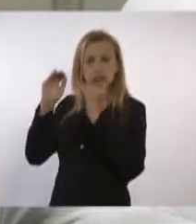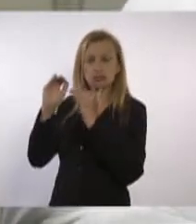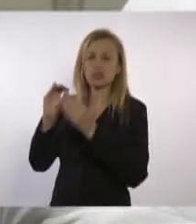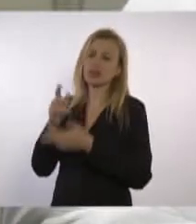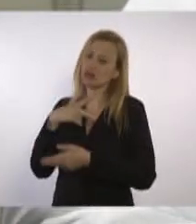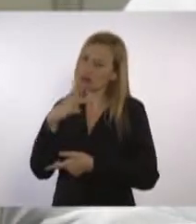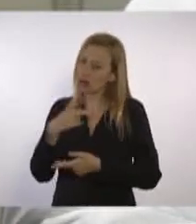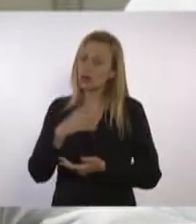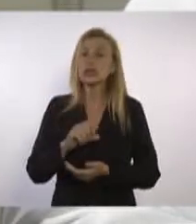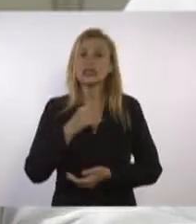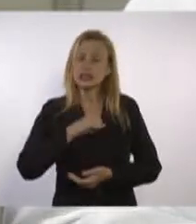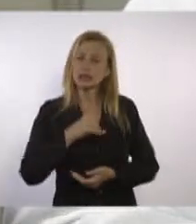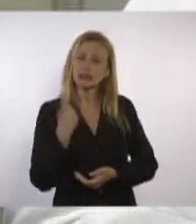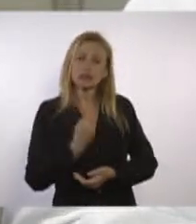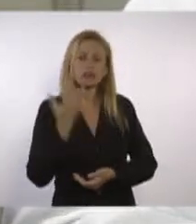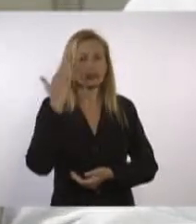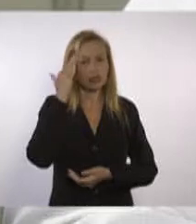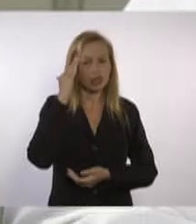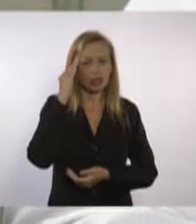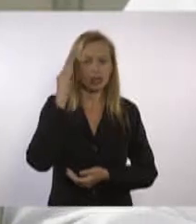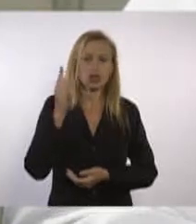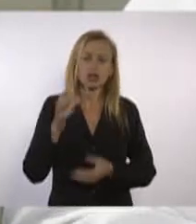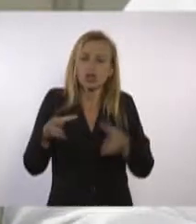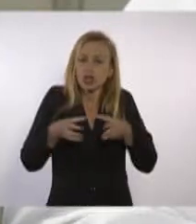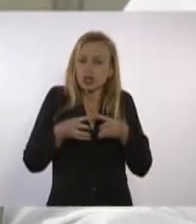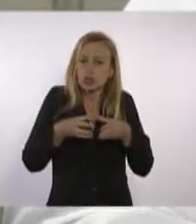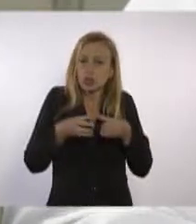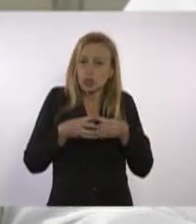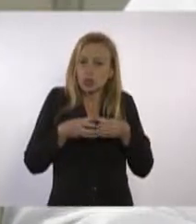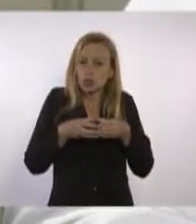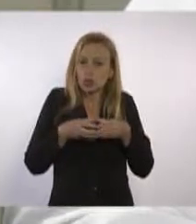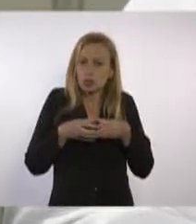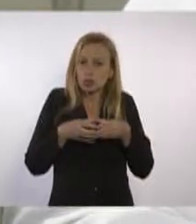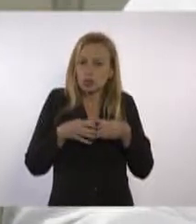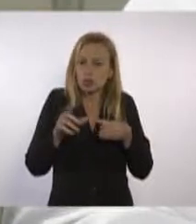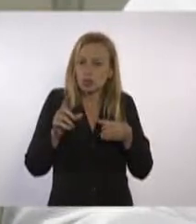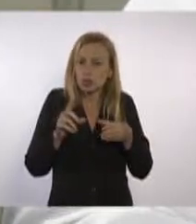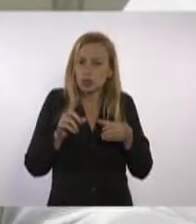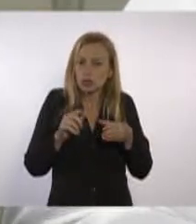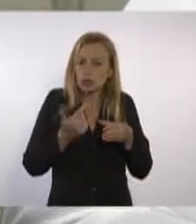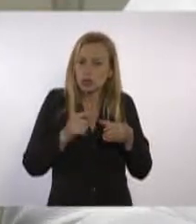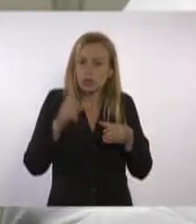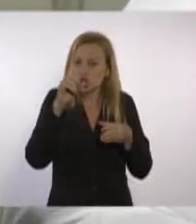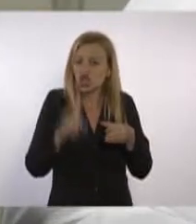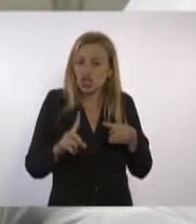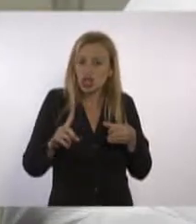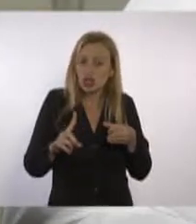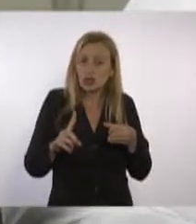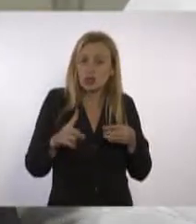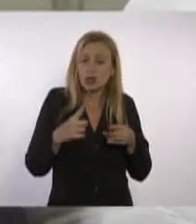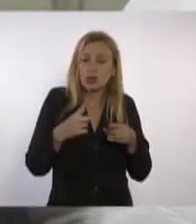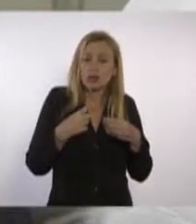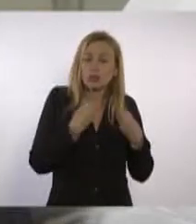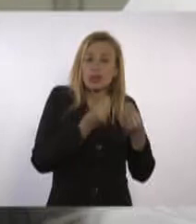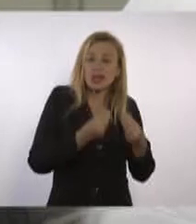se entendemos que não compete essa comissão, por que estamos aqui votando pela comissão, ou utilizando o espaço da